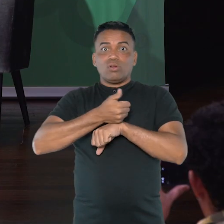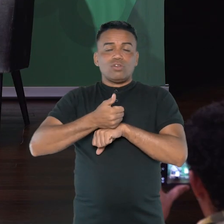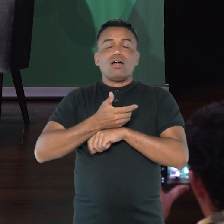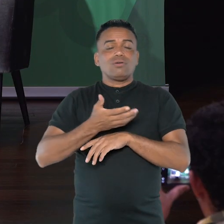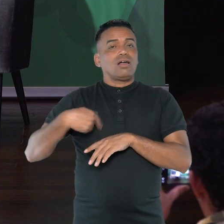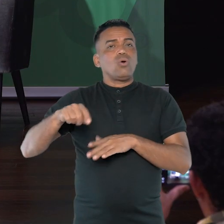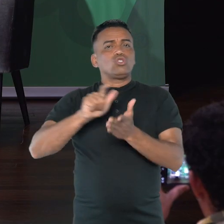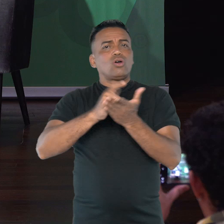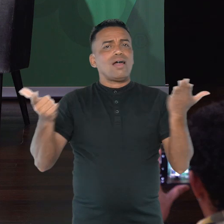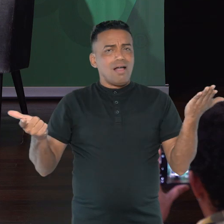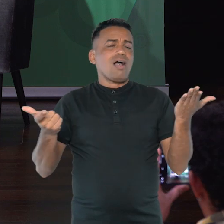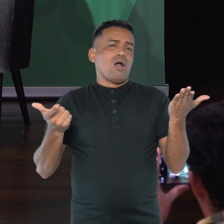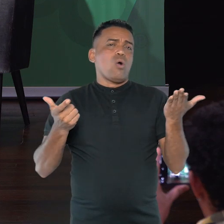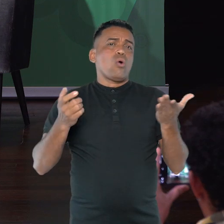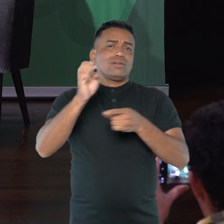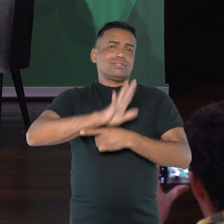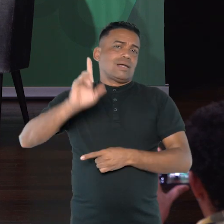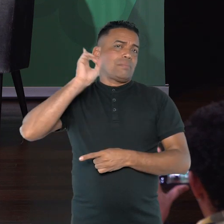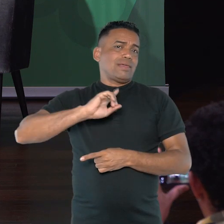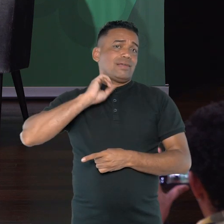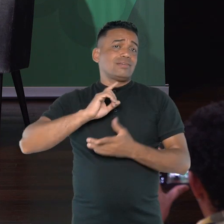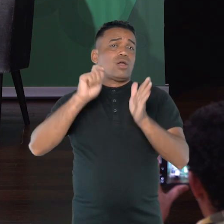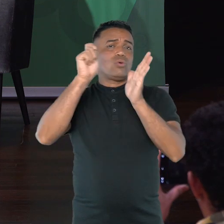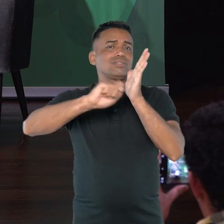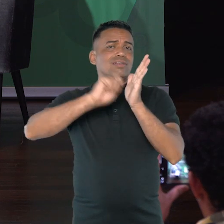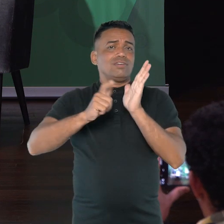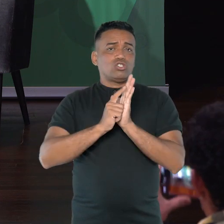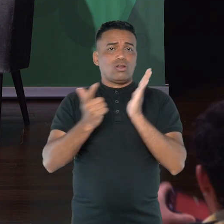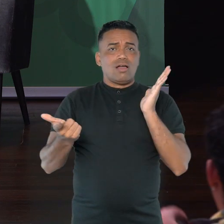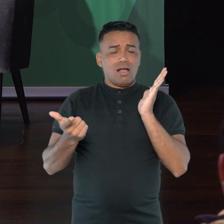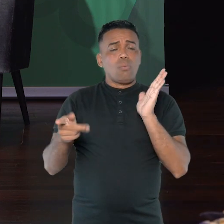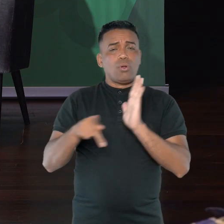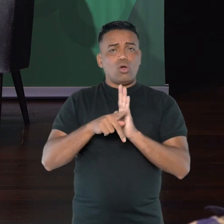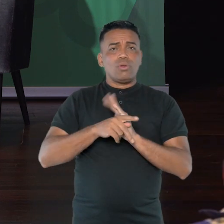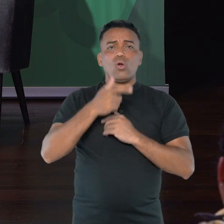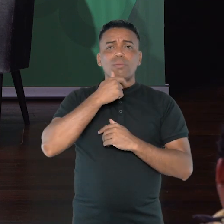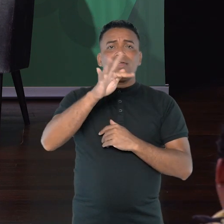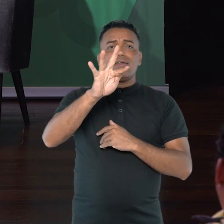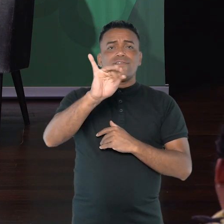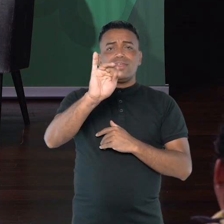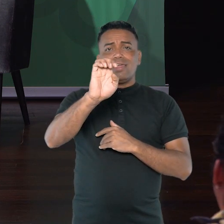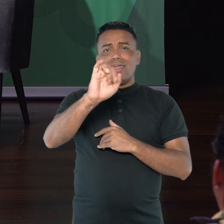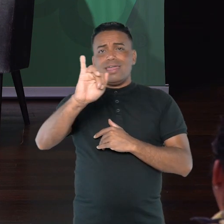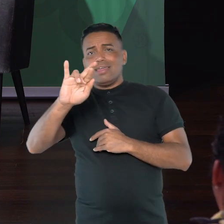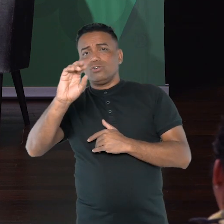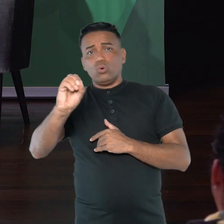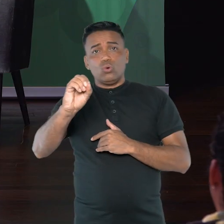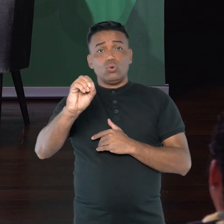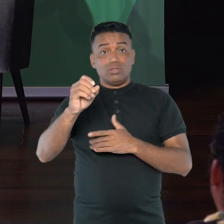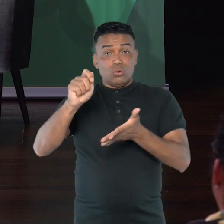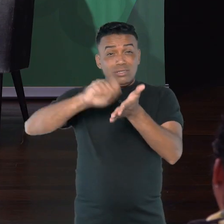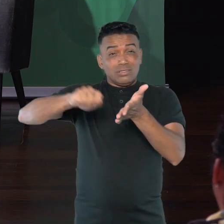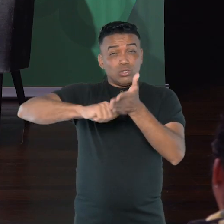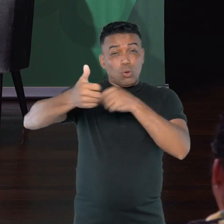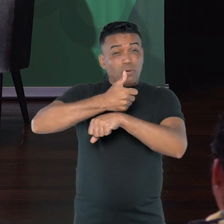de Minas, que eu edito, escrevi um perfil do Frieiro, que era um escritor que eu não conhecia. É um escritor muito importante para Minas, mas